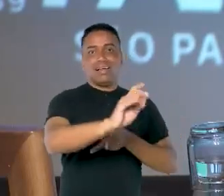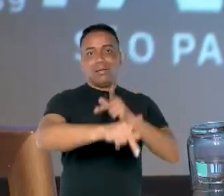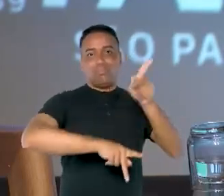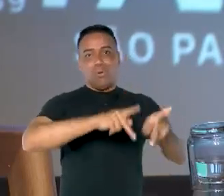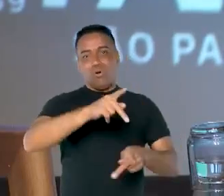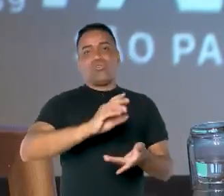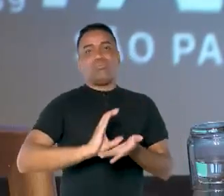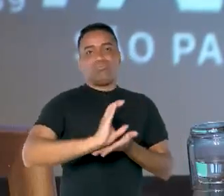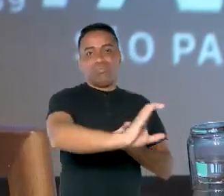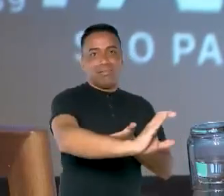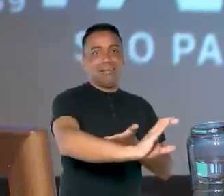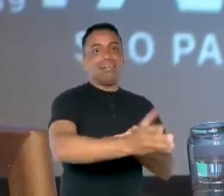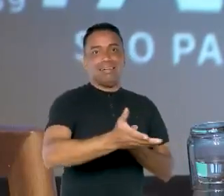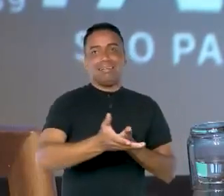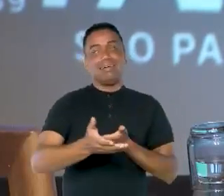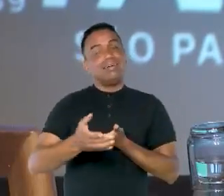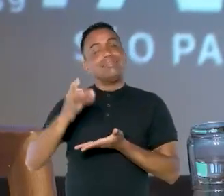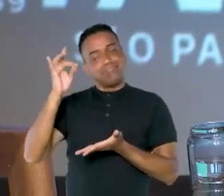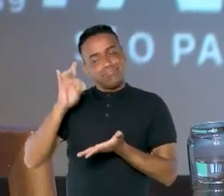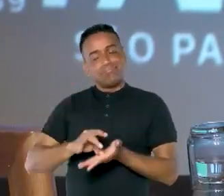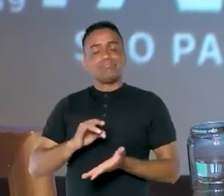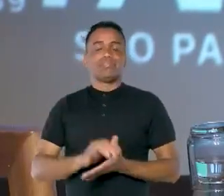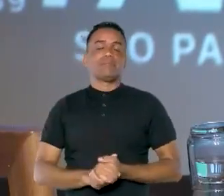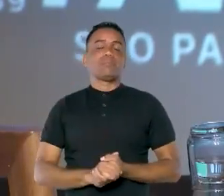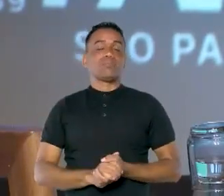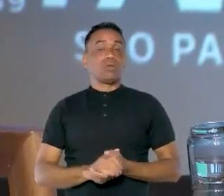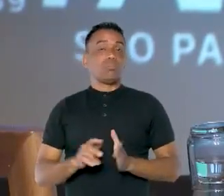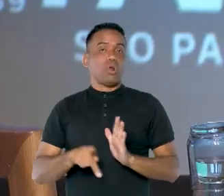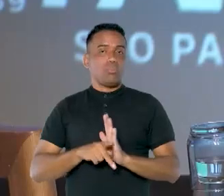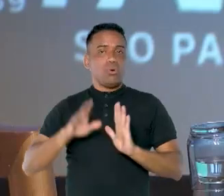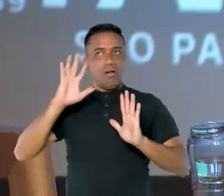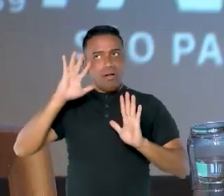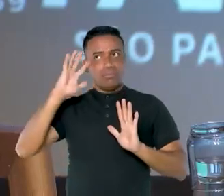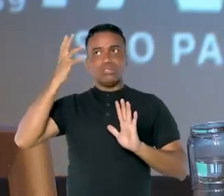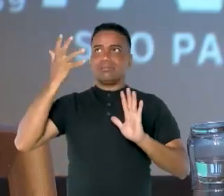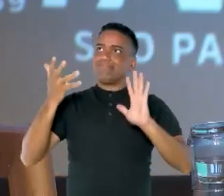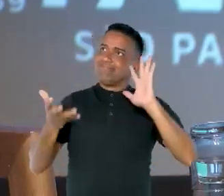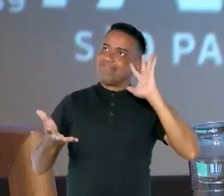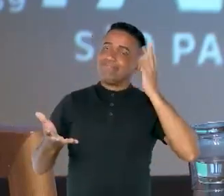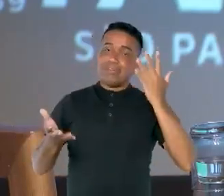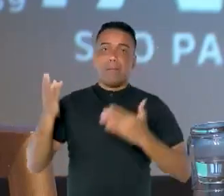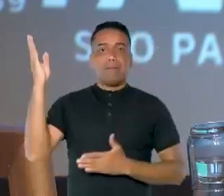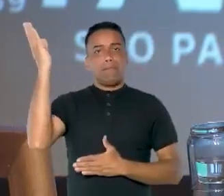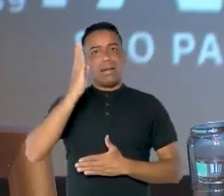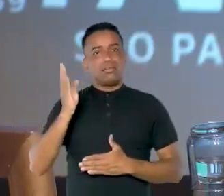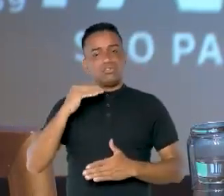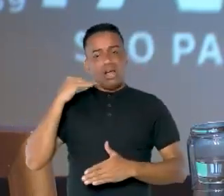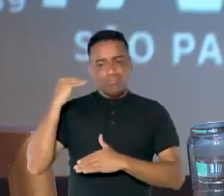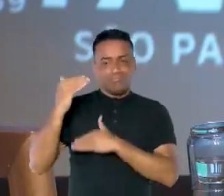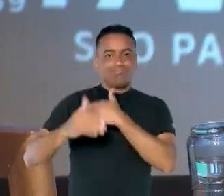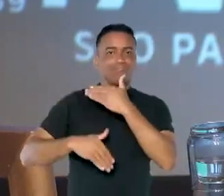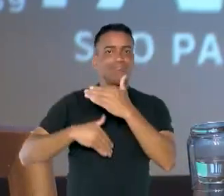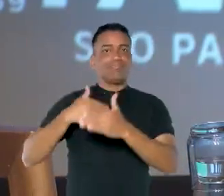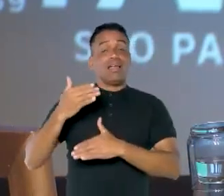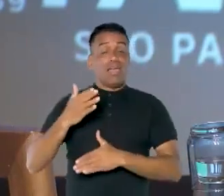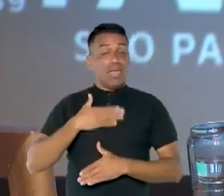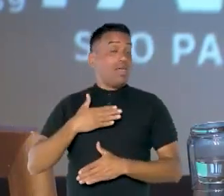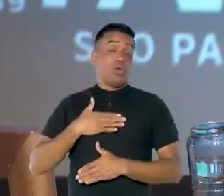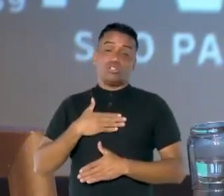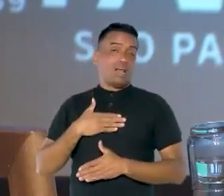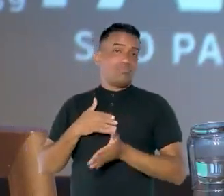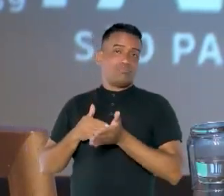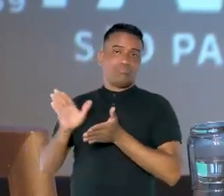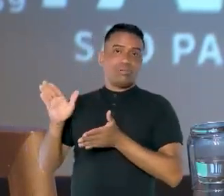era real. Então, em função desses acontecimentos, o Brasil evoluiu já. Eu não era mais deputado, nós